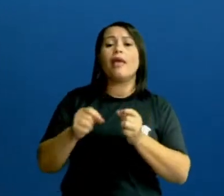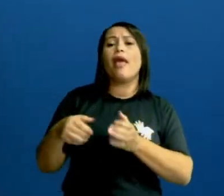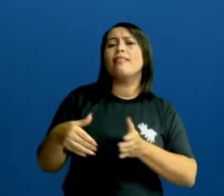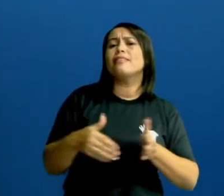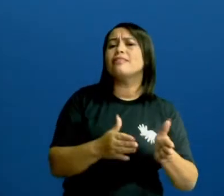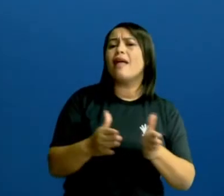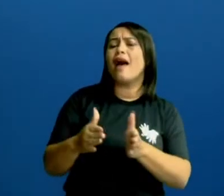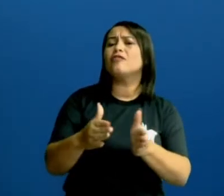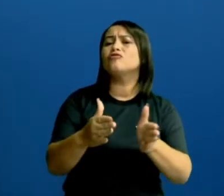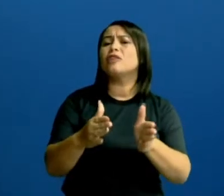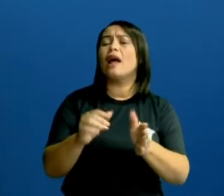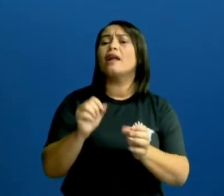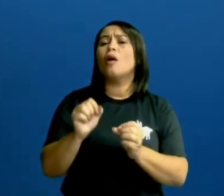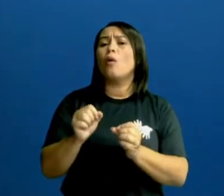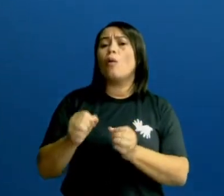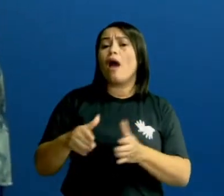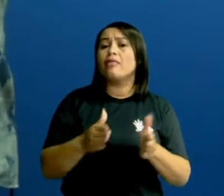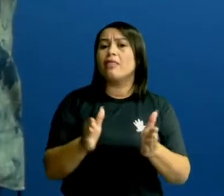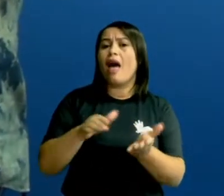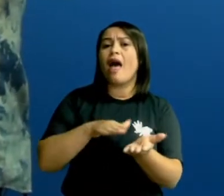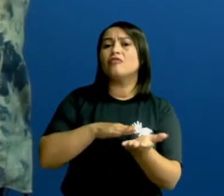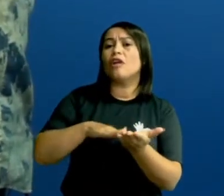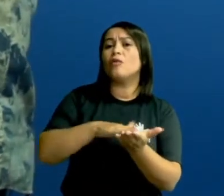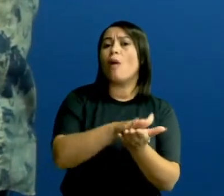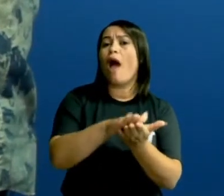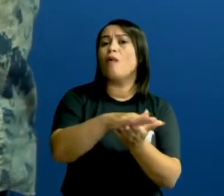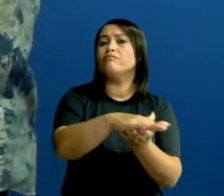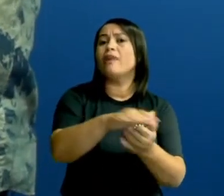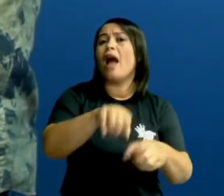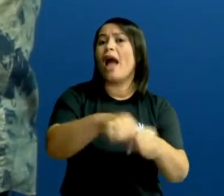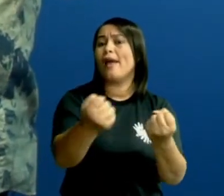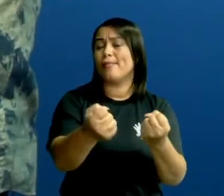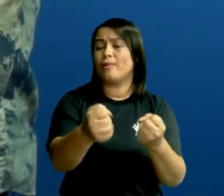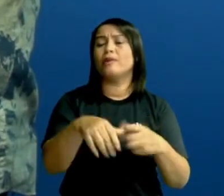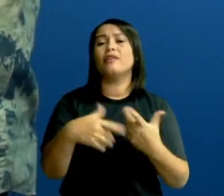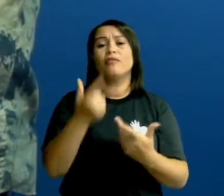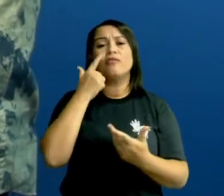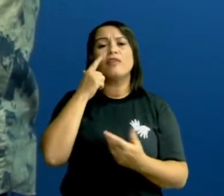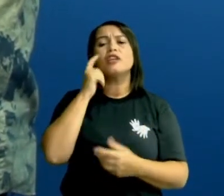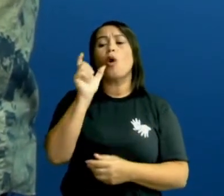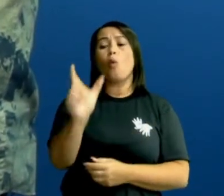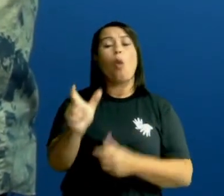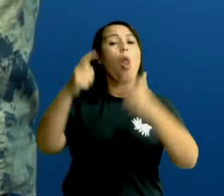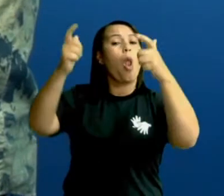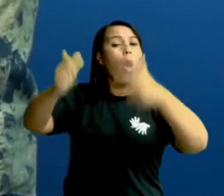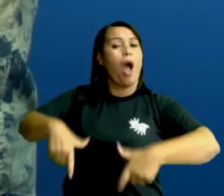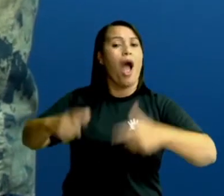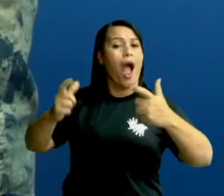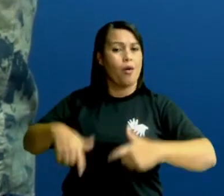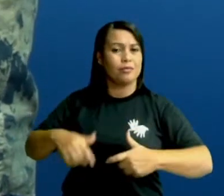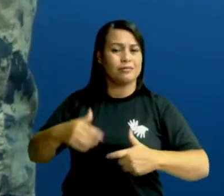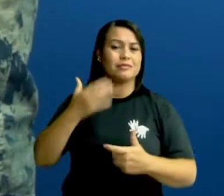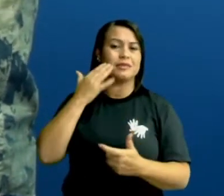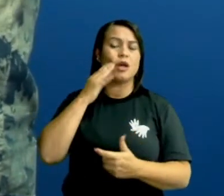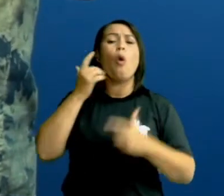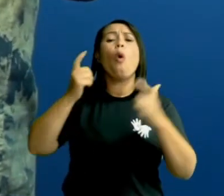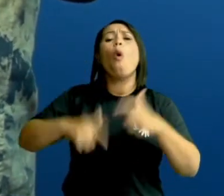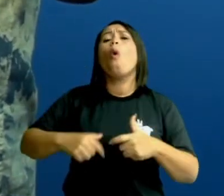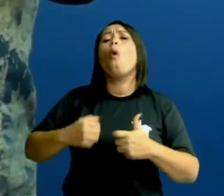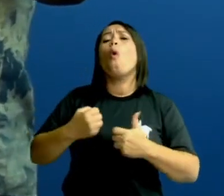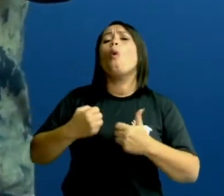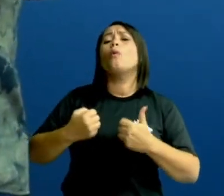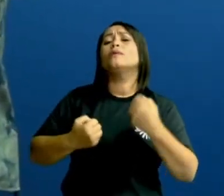está modificando o sentido do verbo quebrar, trazendo uma circunstância de local, de lugar, ou seja, onde foi